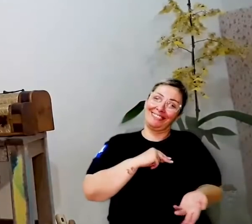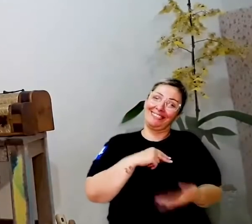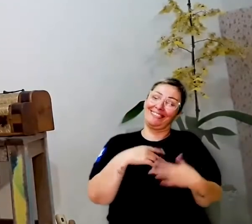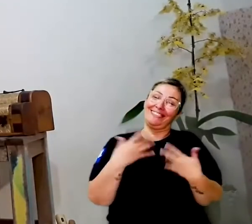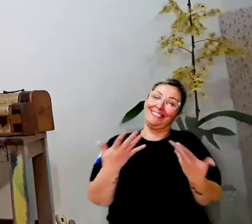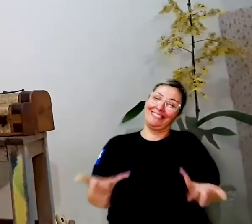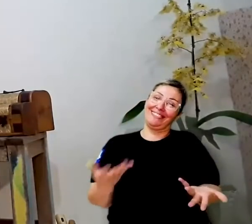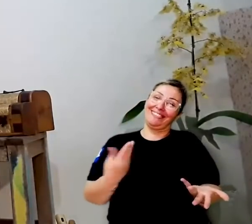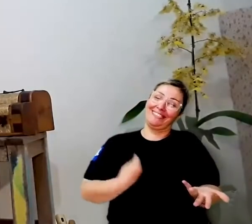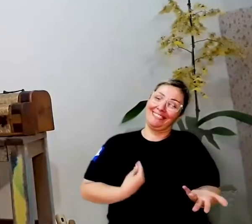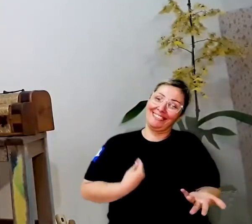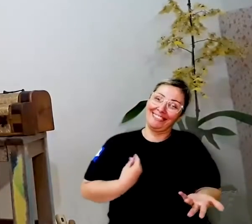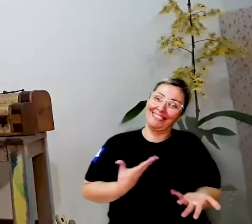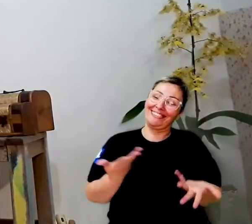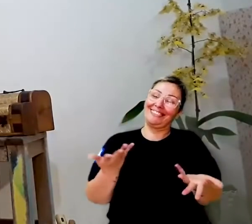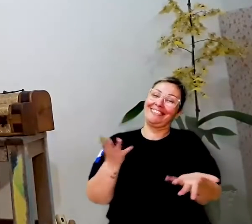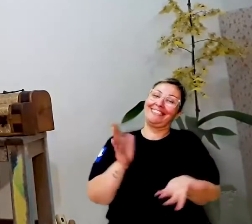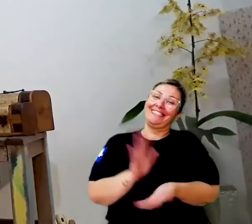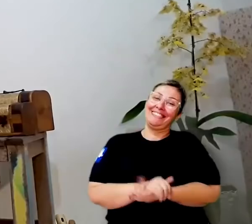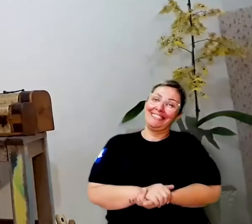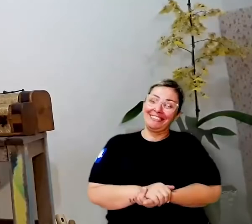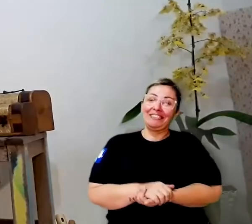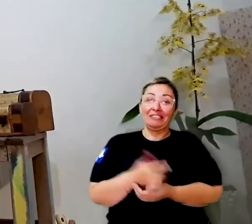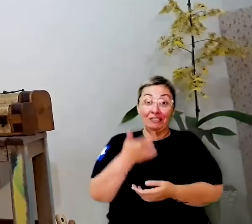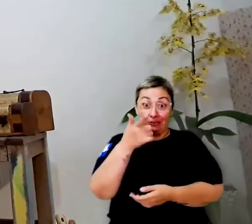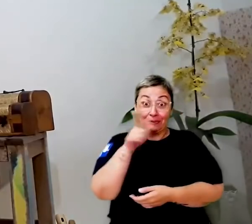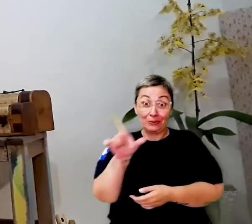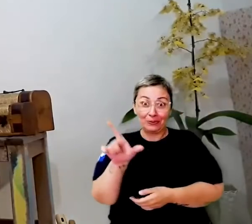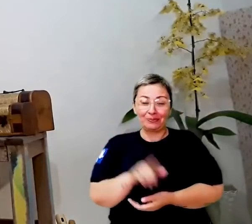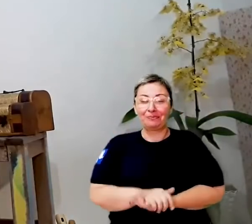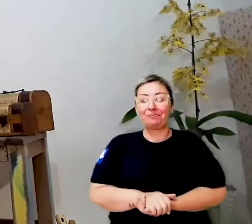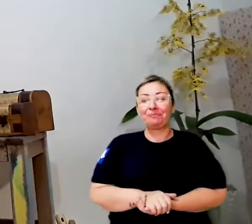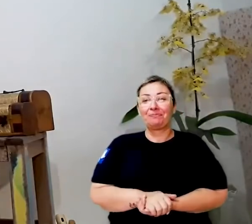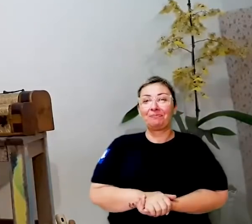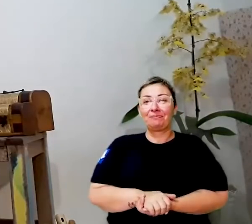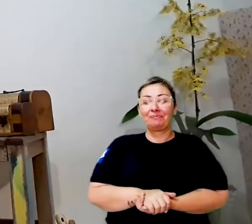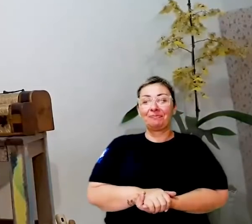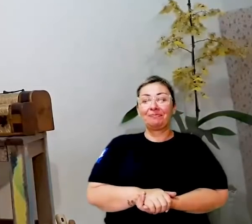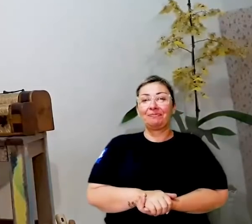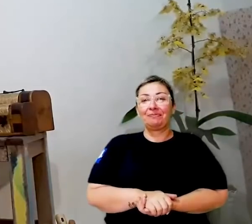Puxa vida! Vamos para o próximo?